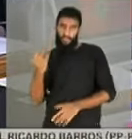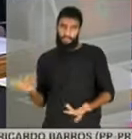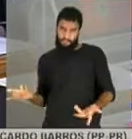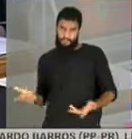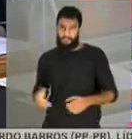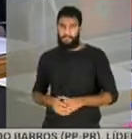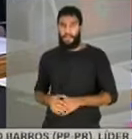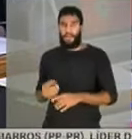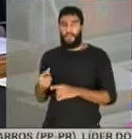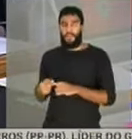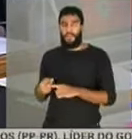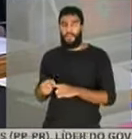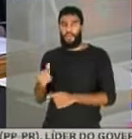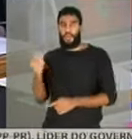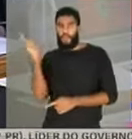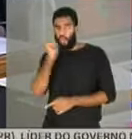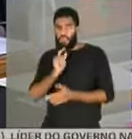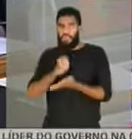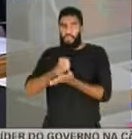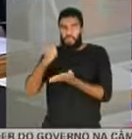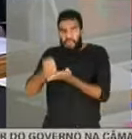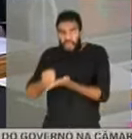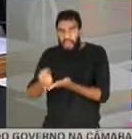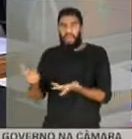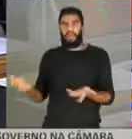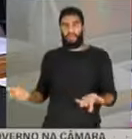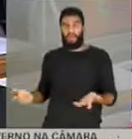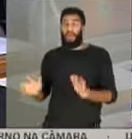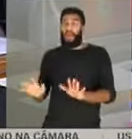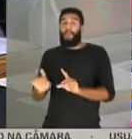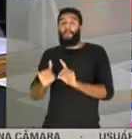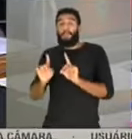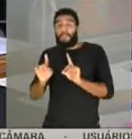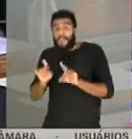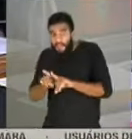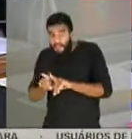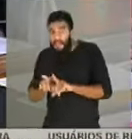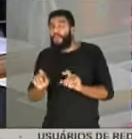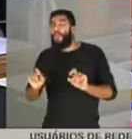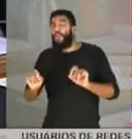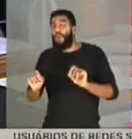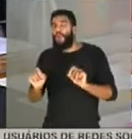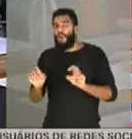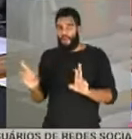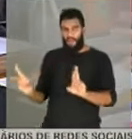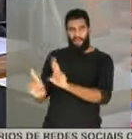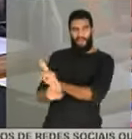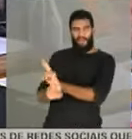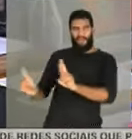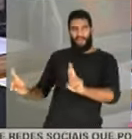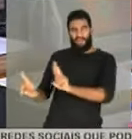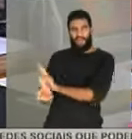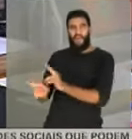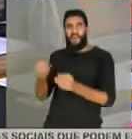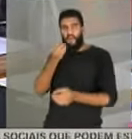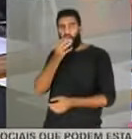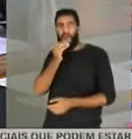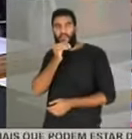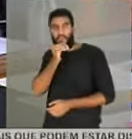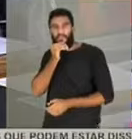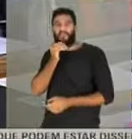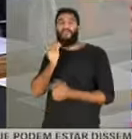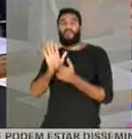importante. Não somente conseguiu esses contratos, mas também muito bem relacionada. Por exemplo, saiu